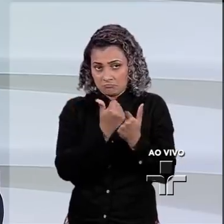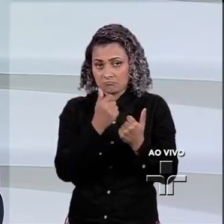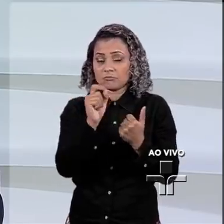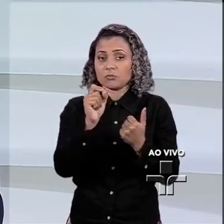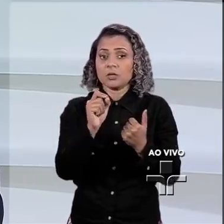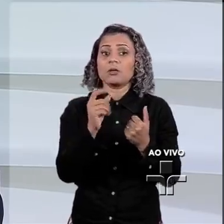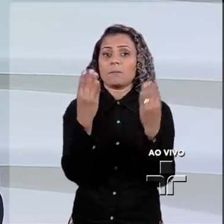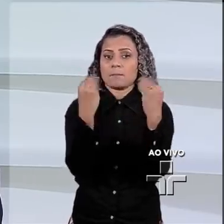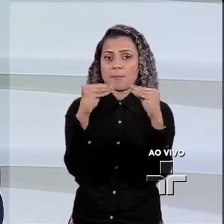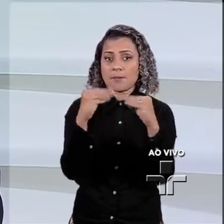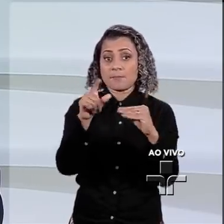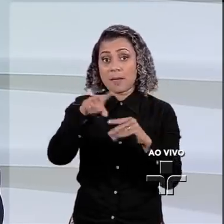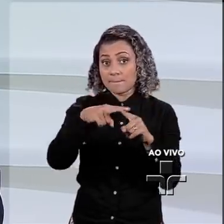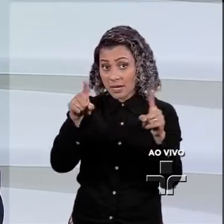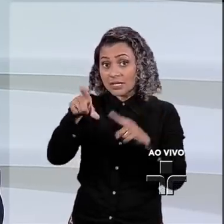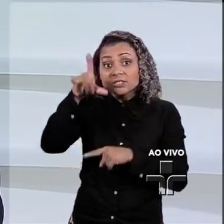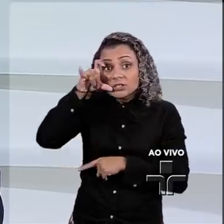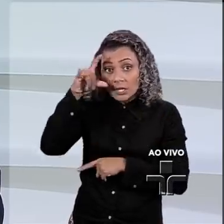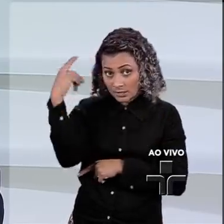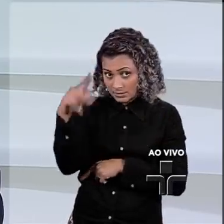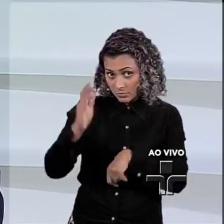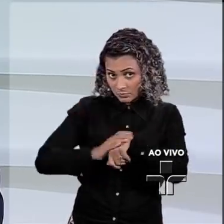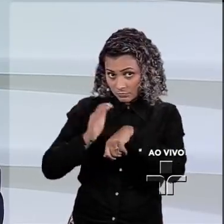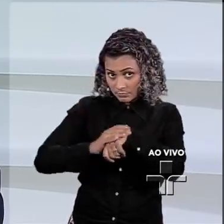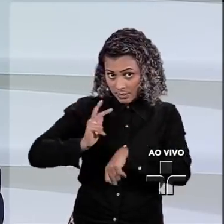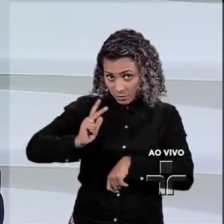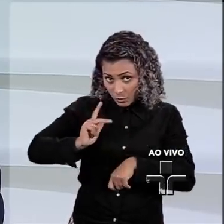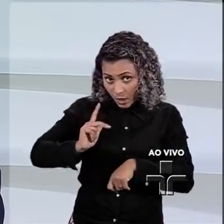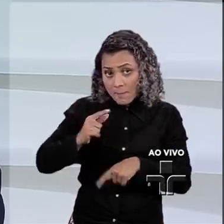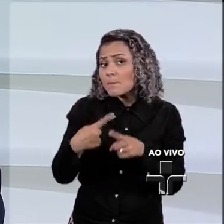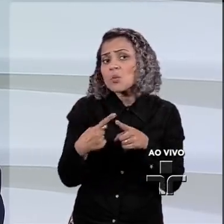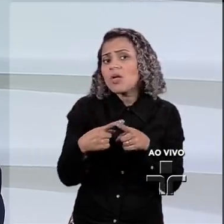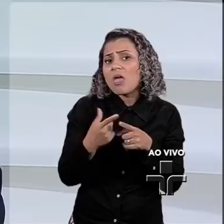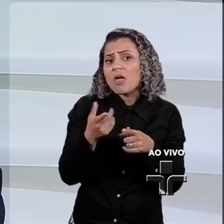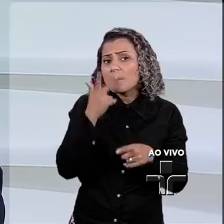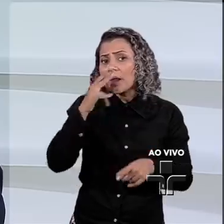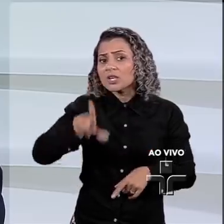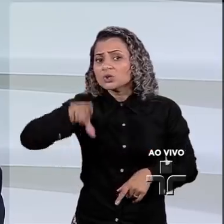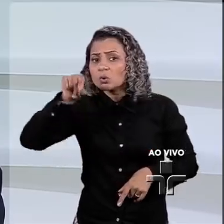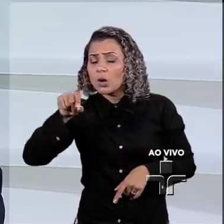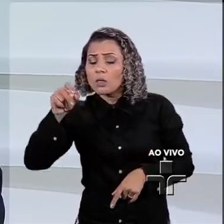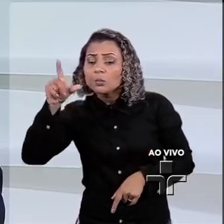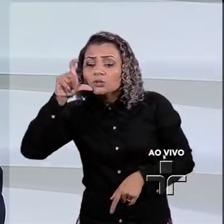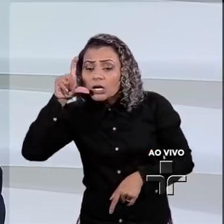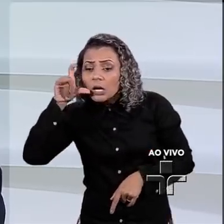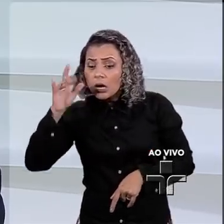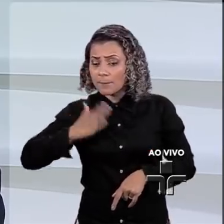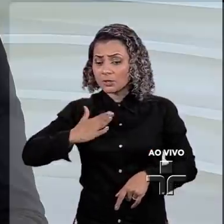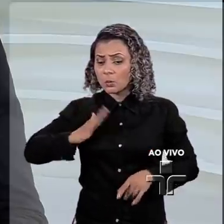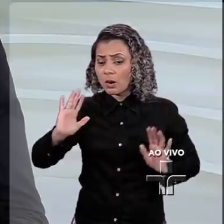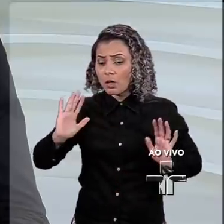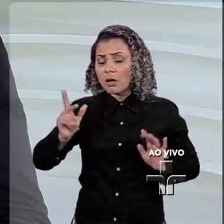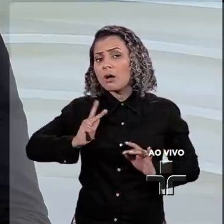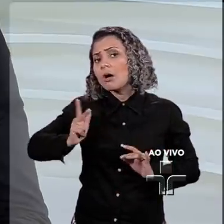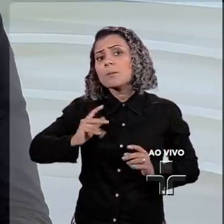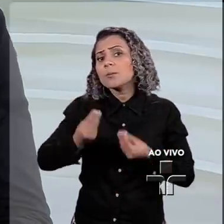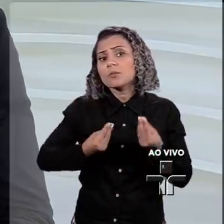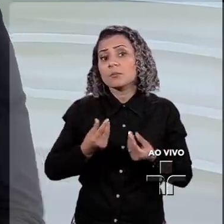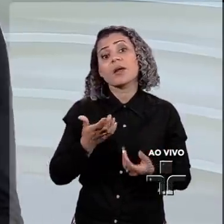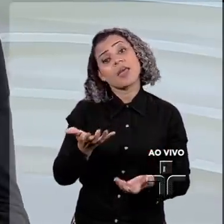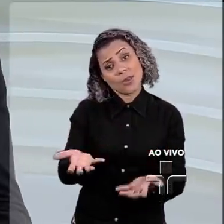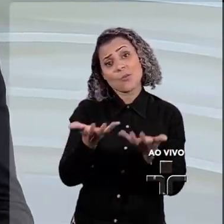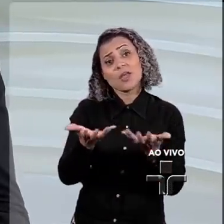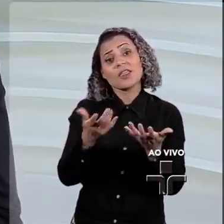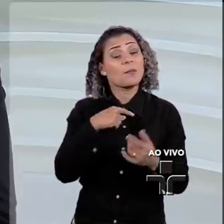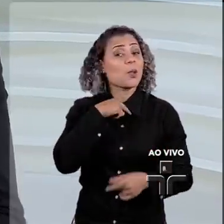abastece, mas teu Instagram é teu mesmo. Por que essa opção, assim? Por que manter uma rede que... Se eu pudesse, eu conseguiria todas, né? Mas